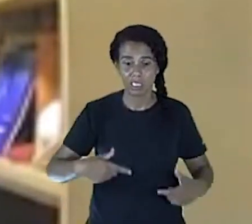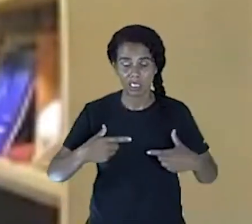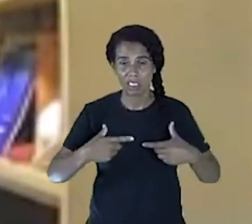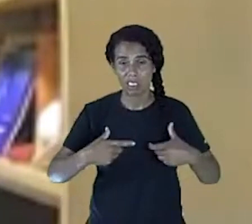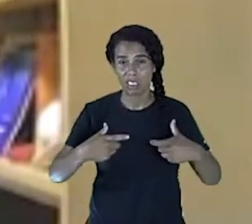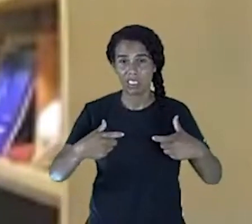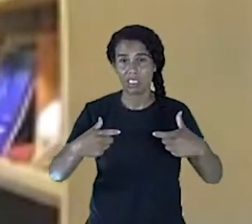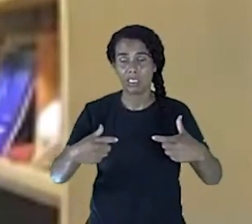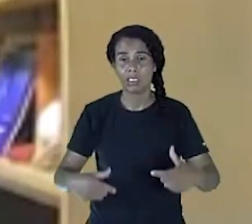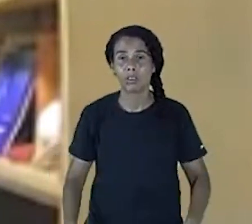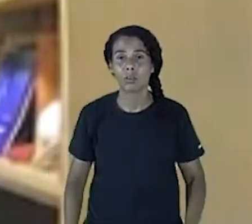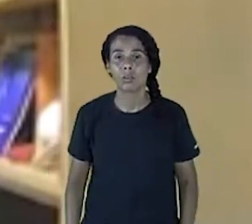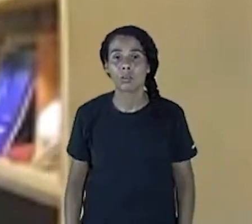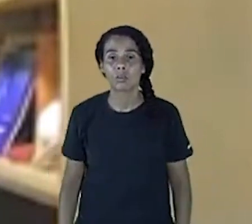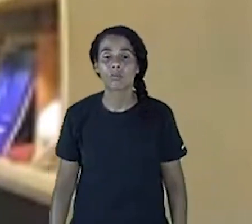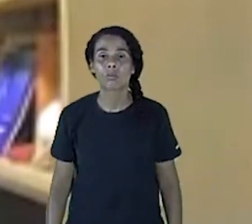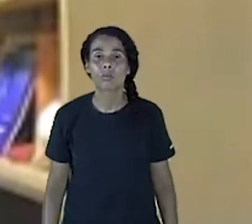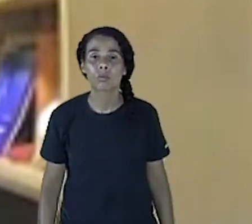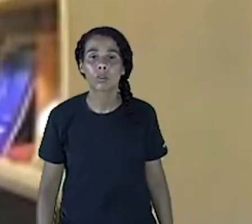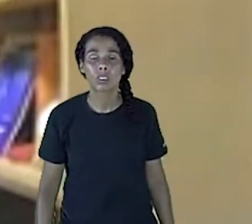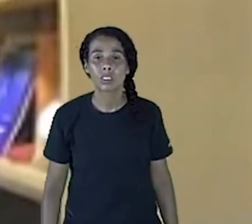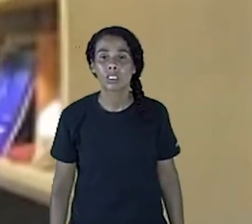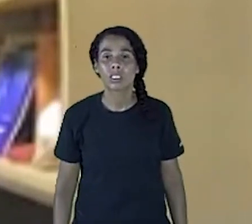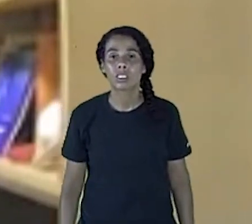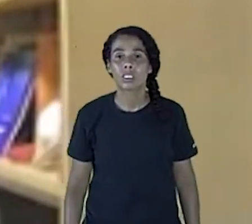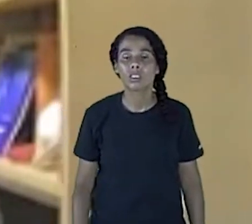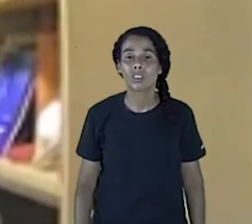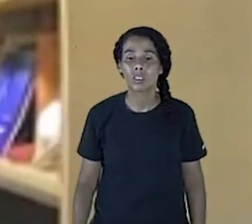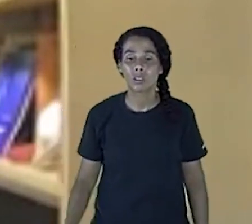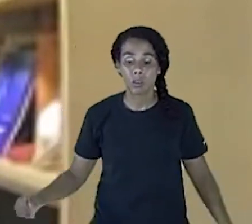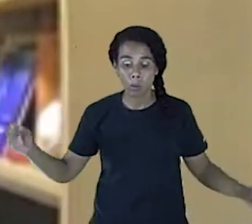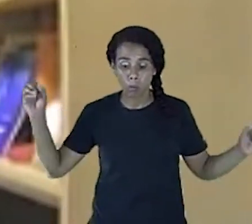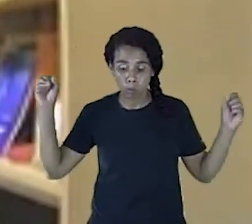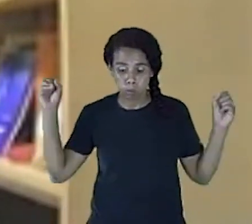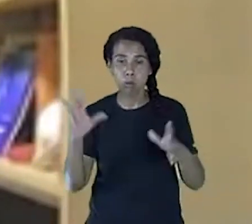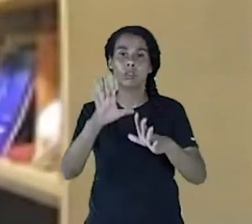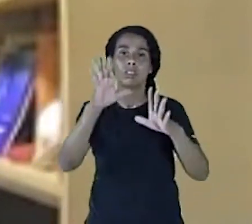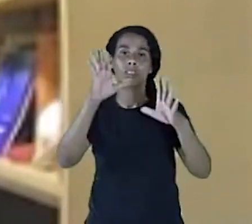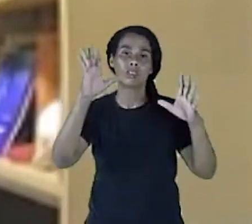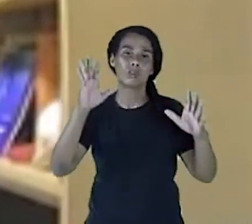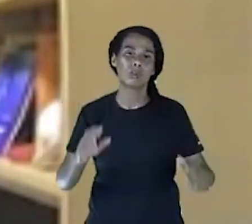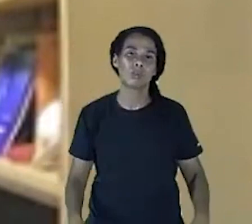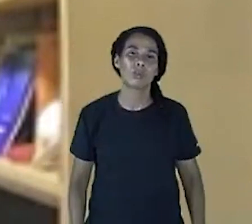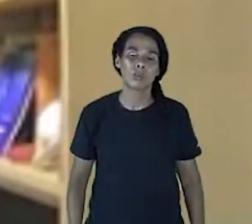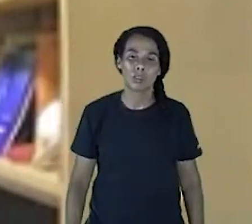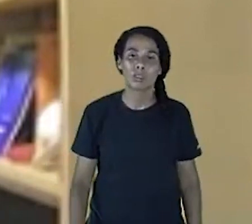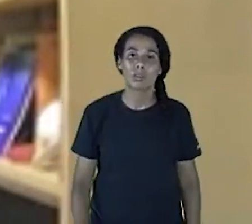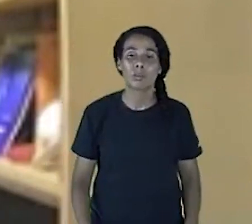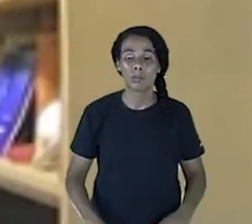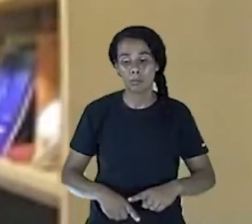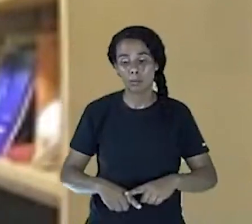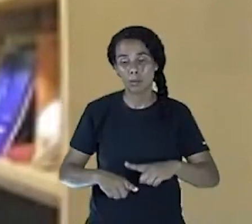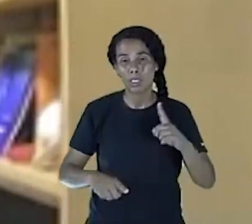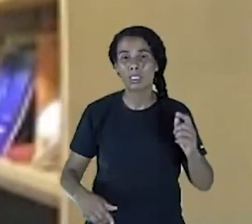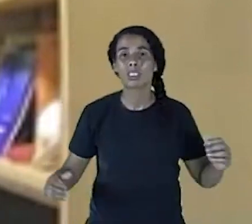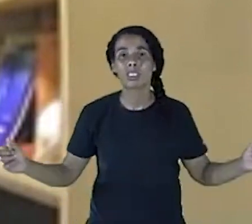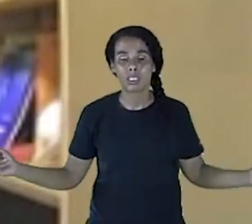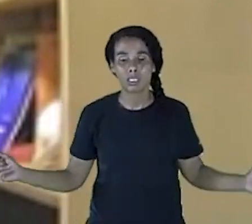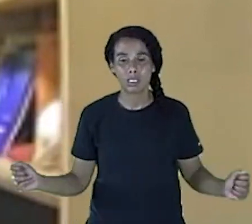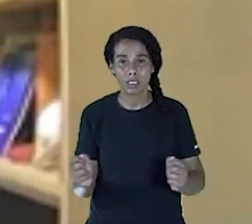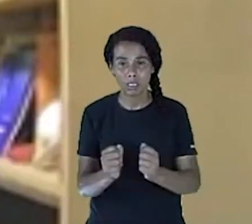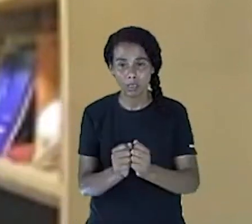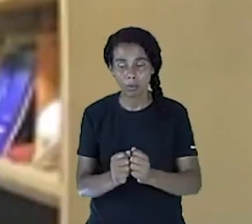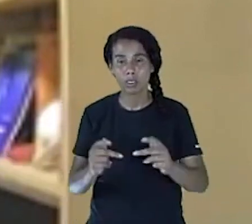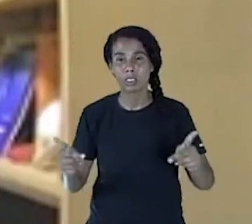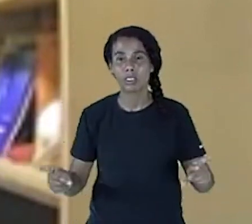terrível, né? Com a questão nuclear, mas o apocalipse eu estou fazendo dentro de mim